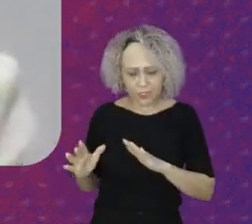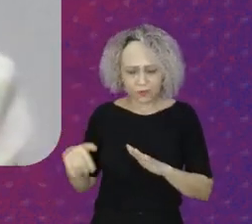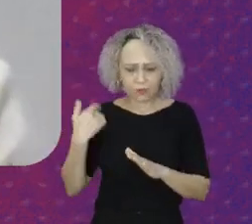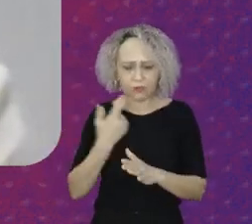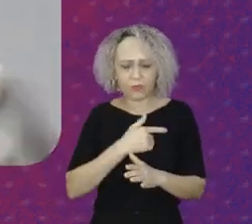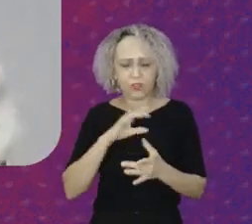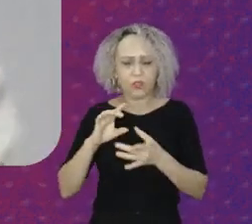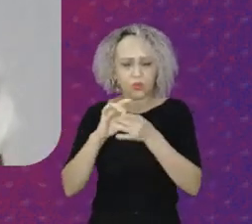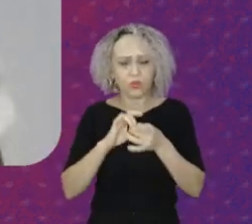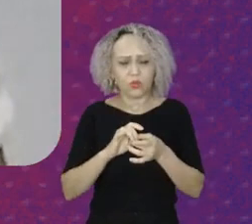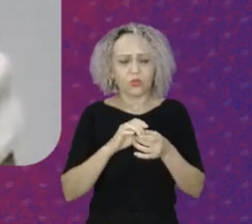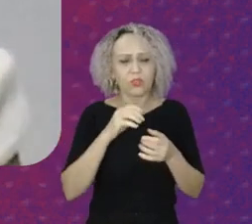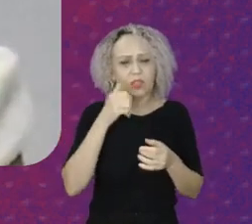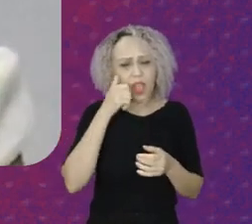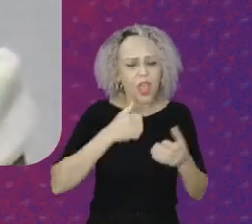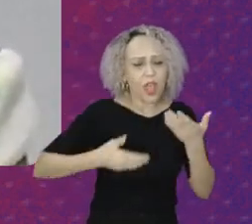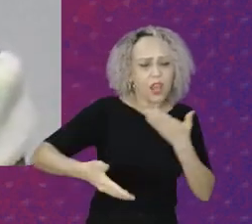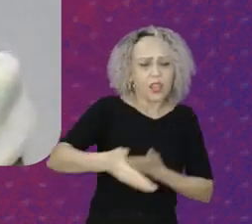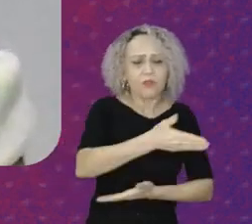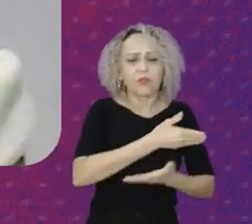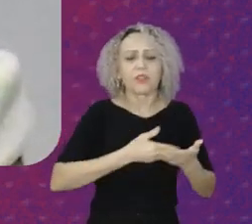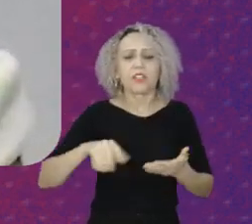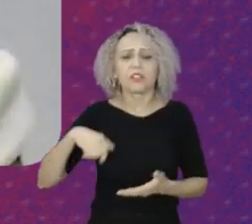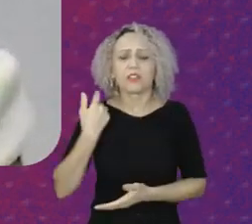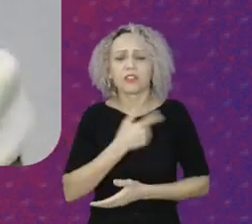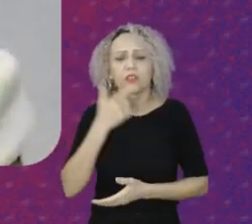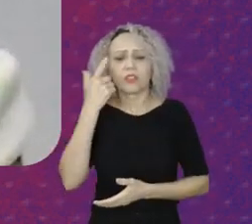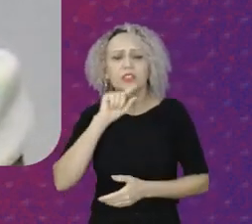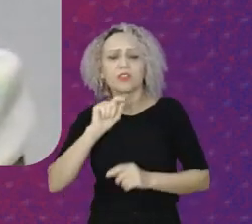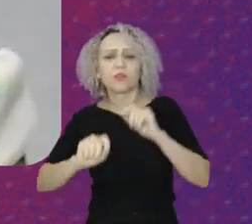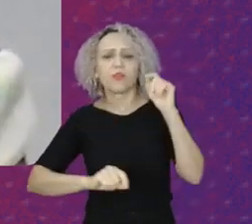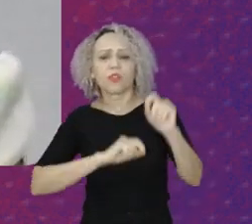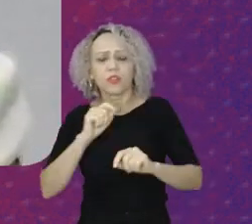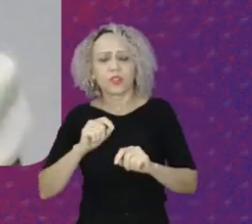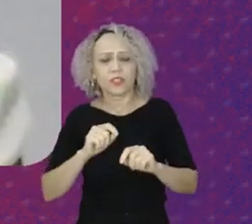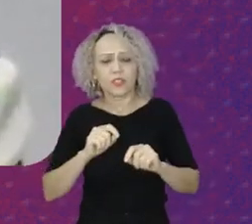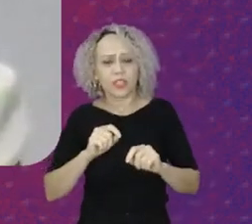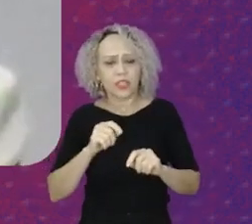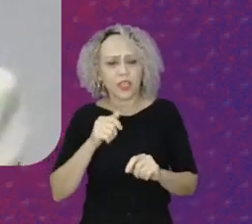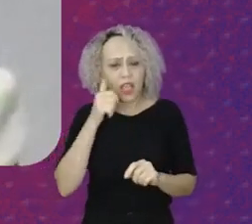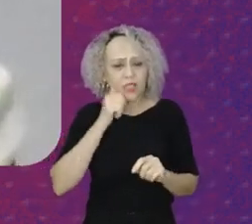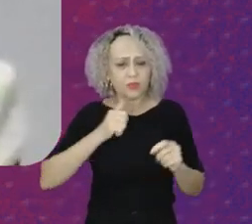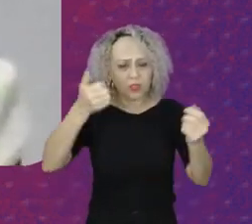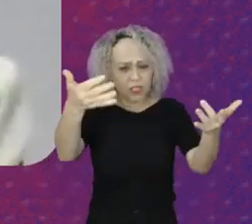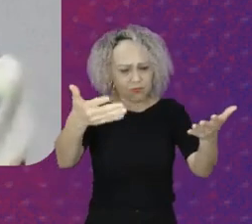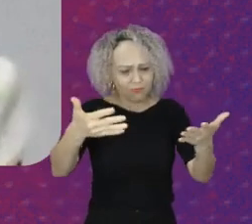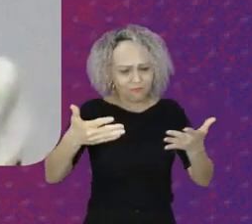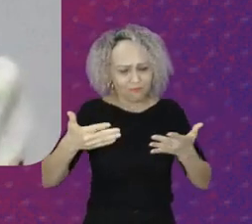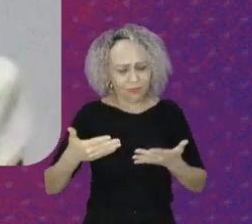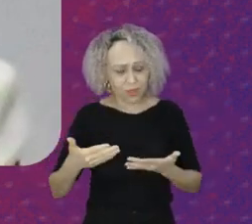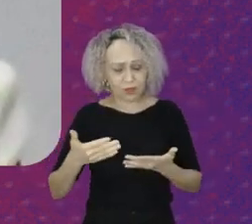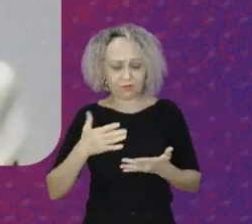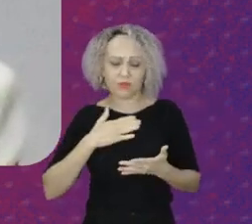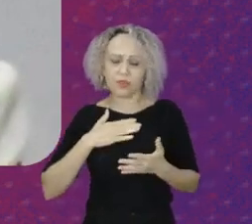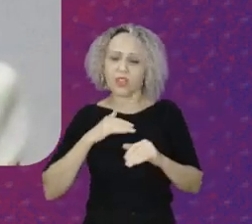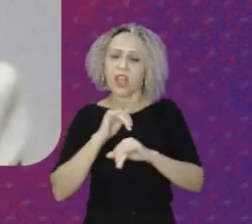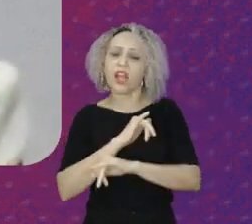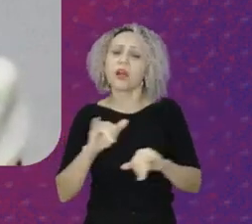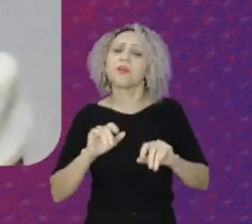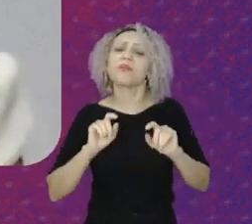é o Elas por Elas, a gente conseguiu trazer, né, as mulheres para esse lugar. Então, para mim também a campanha foi